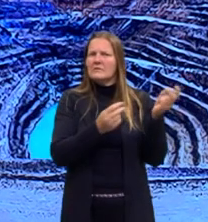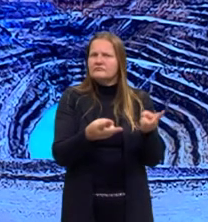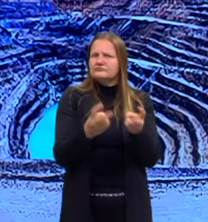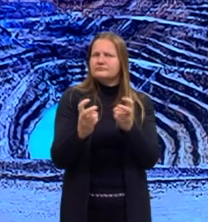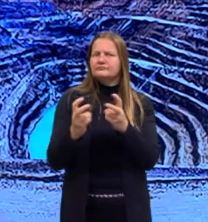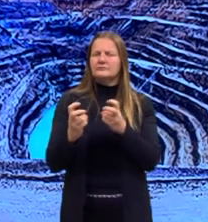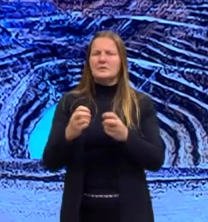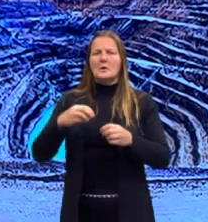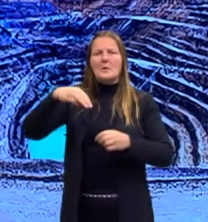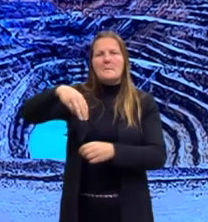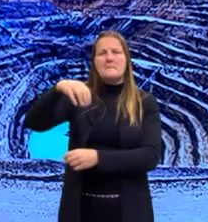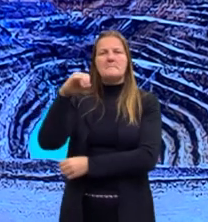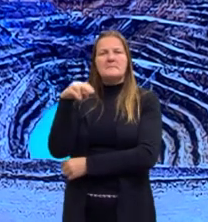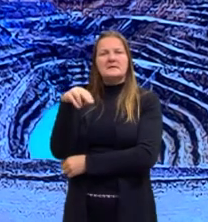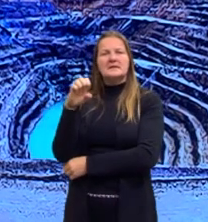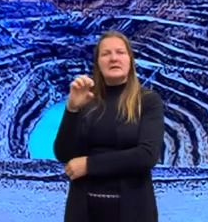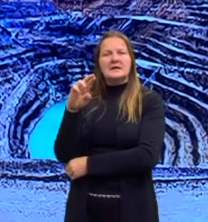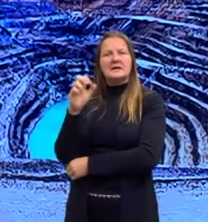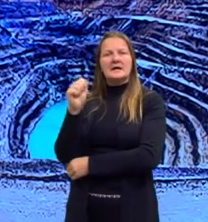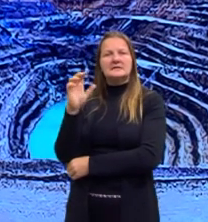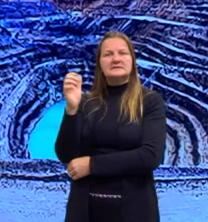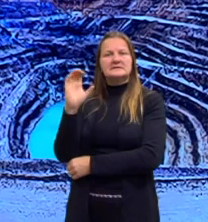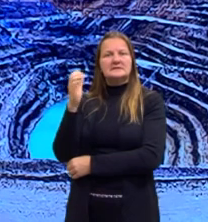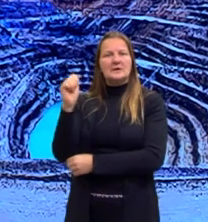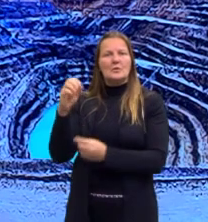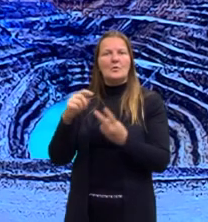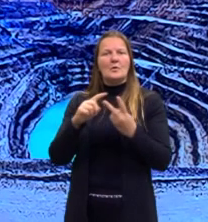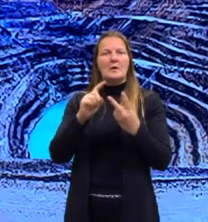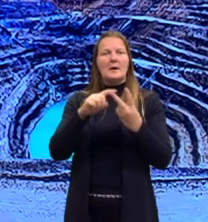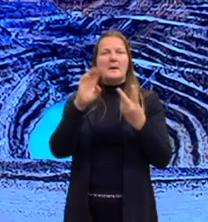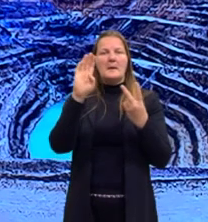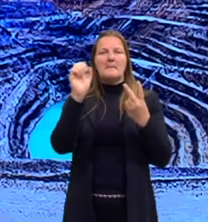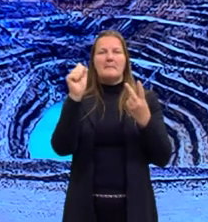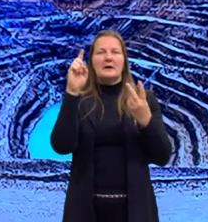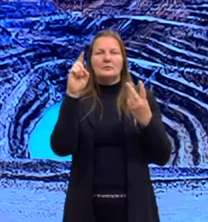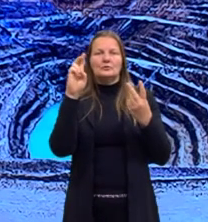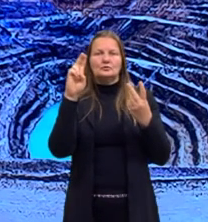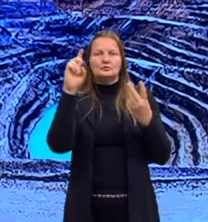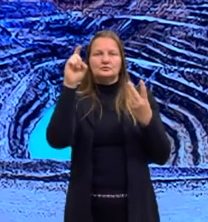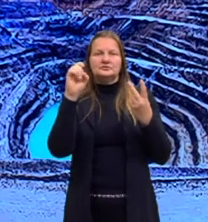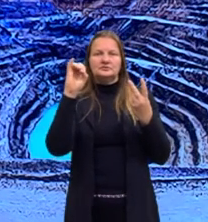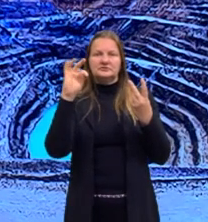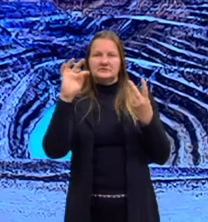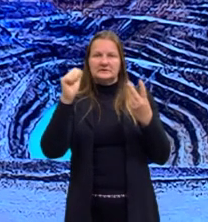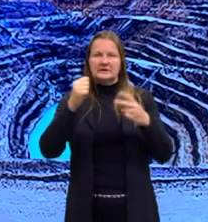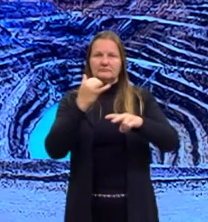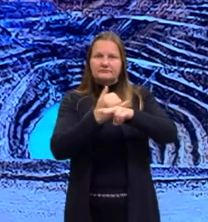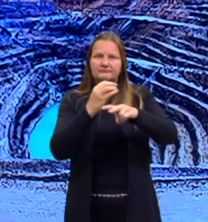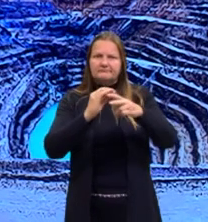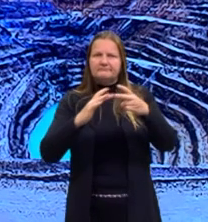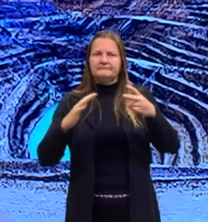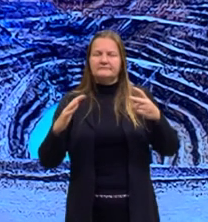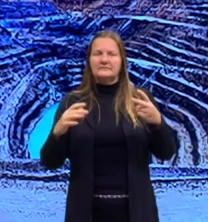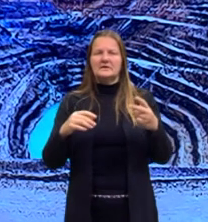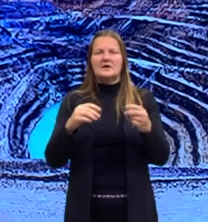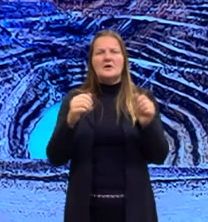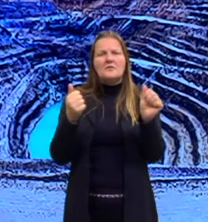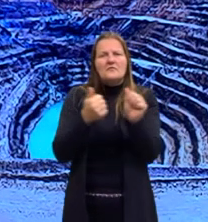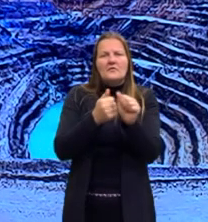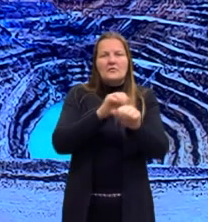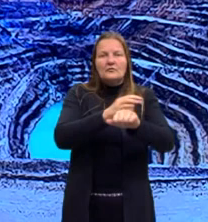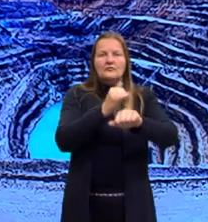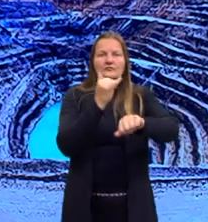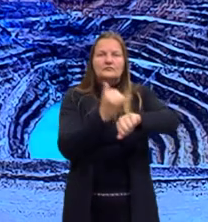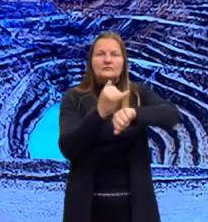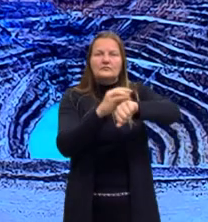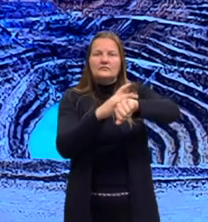essa questão de mineração aí nós temos bauxita por exemplo que é um minério o relacionado né ah o alumínio é da onde